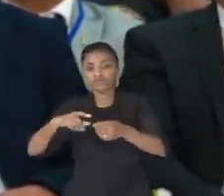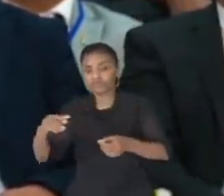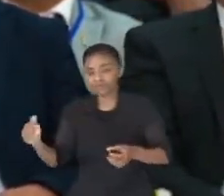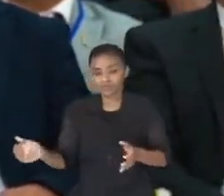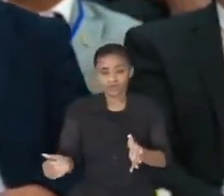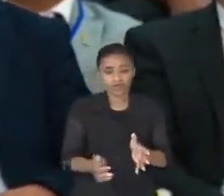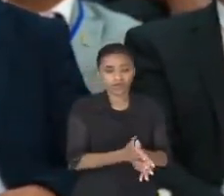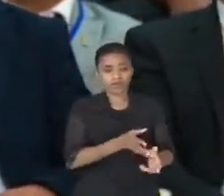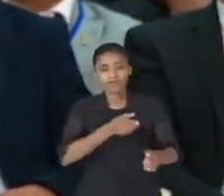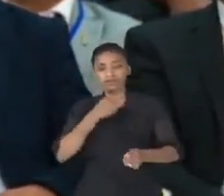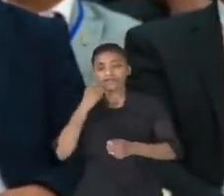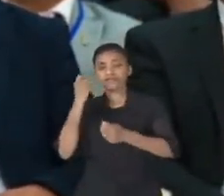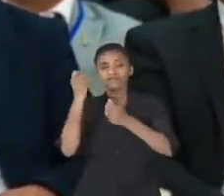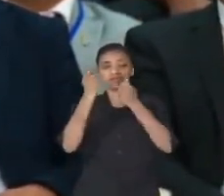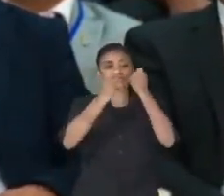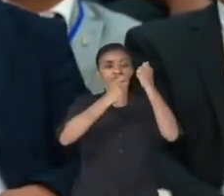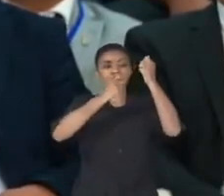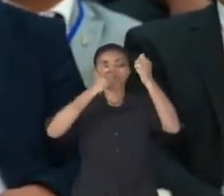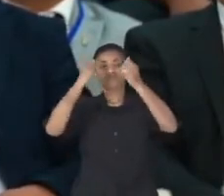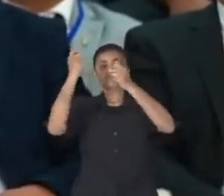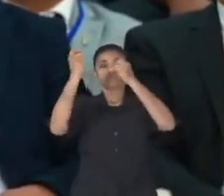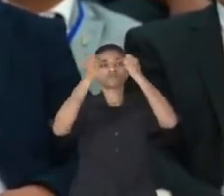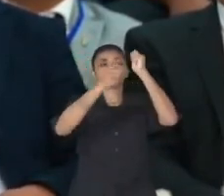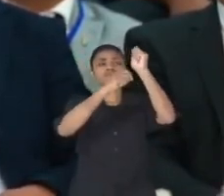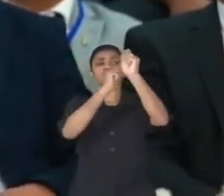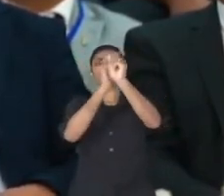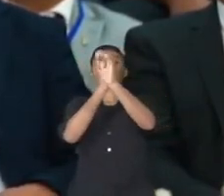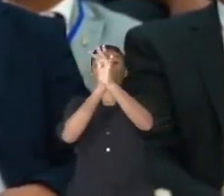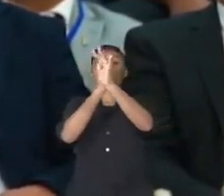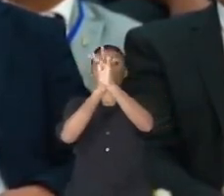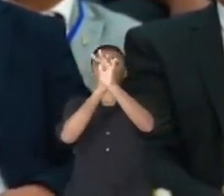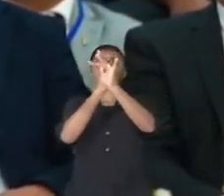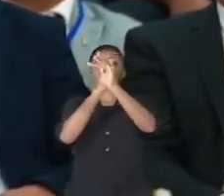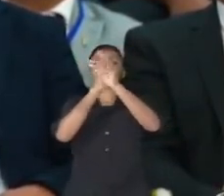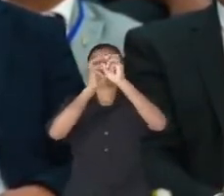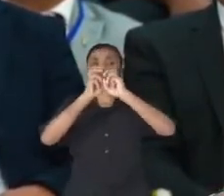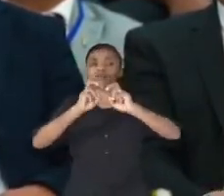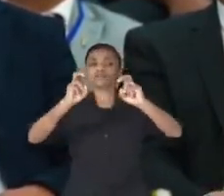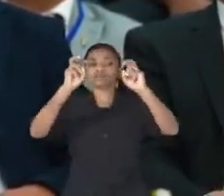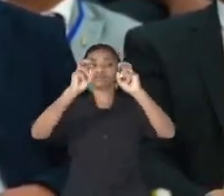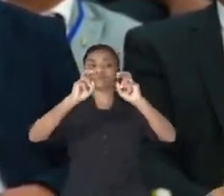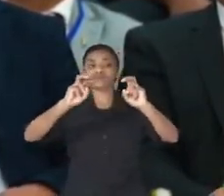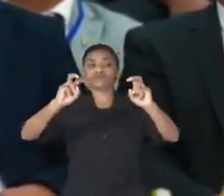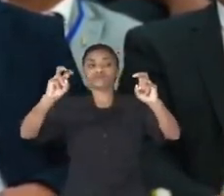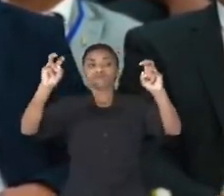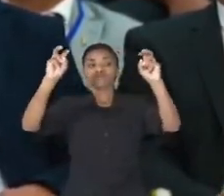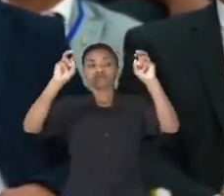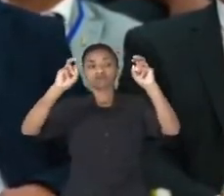Stop.